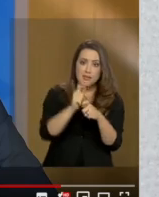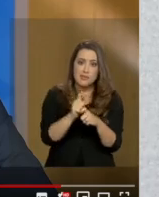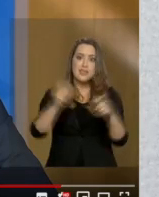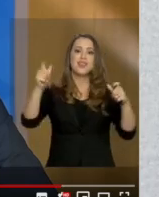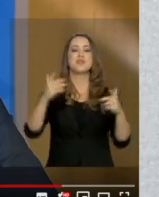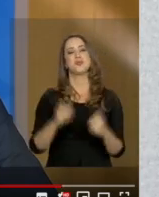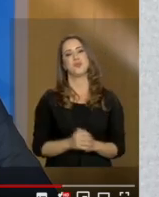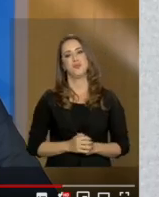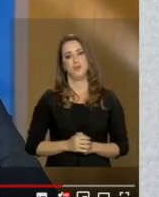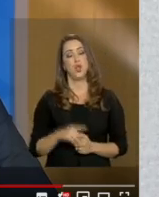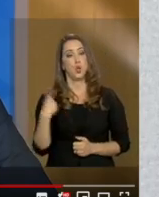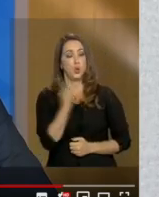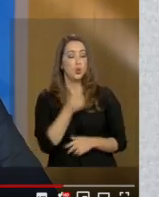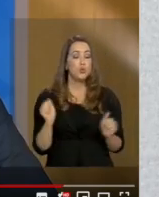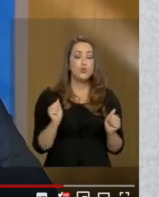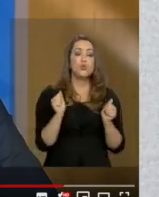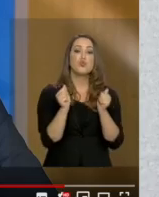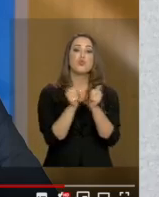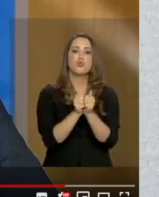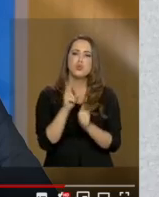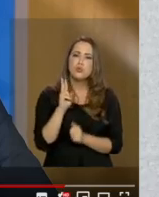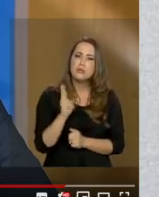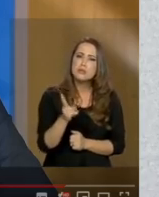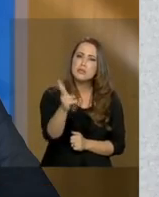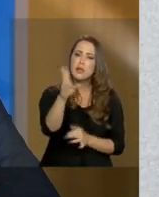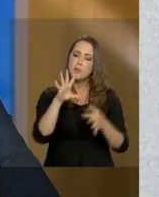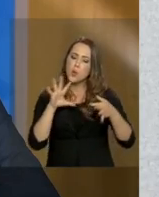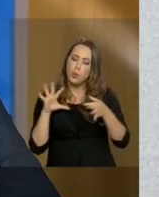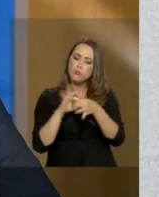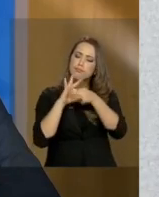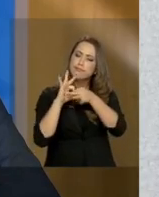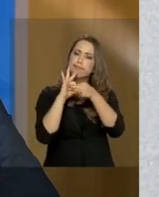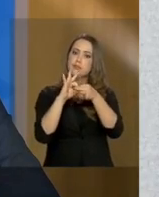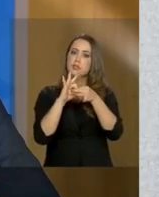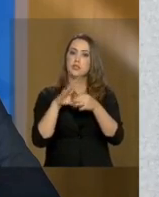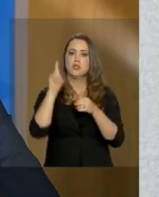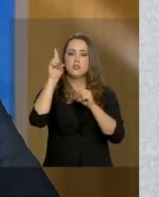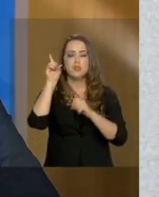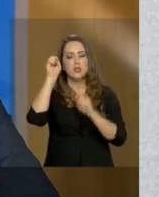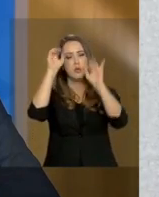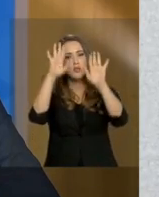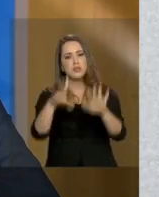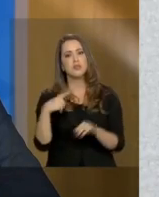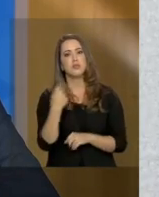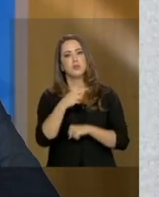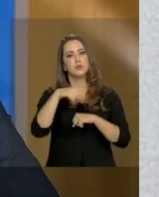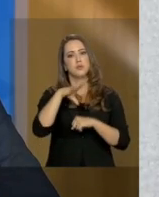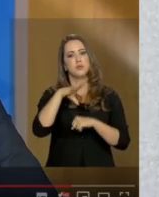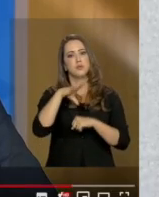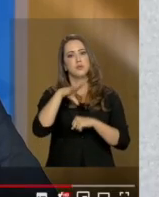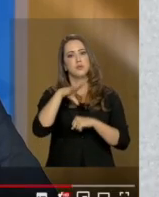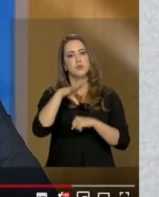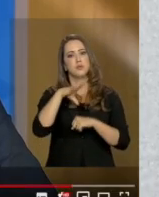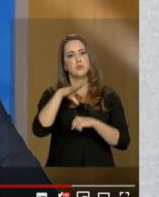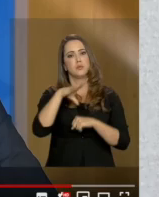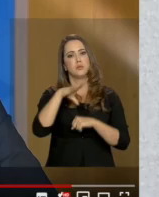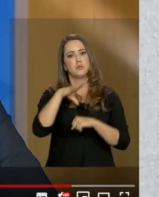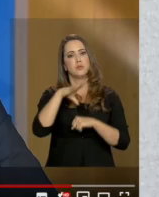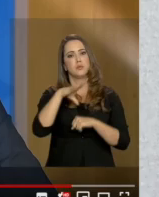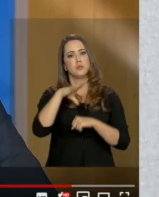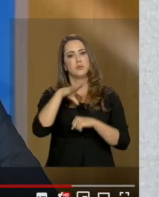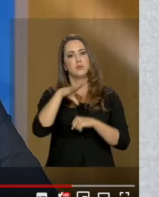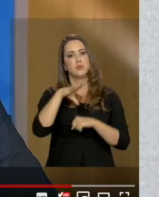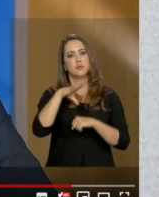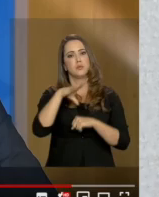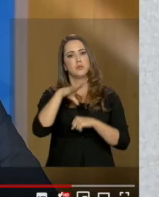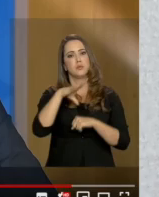né? Estamos juntos, cada vez mais unidos. Deus abençoe nossa pátria querida. Mas não, o Brasil não é